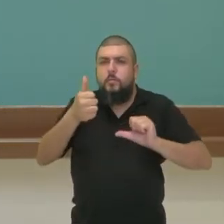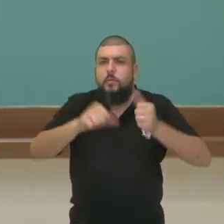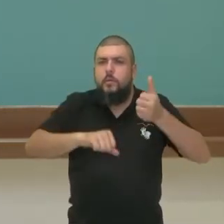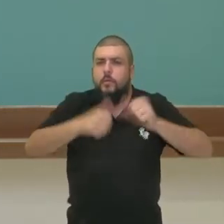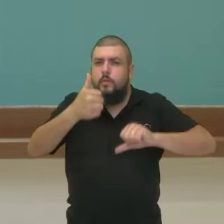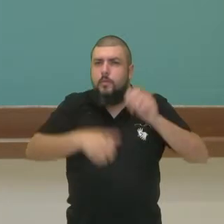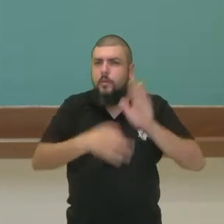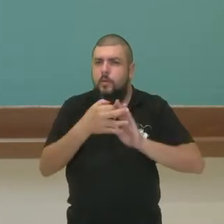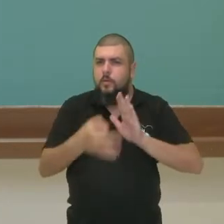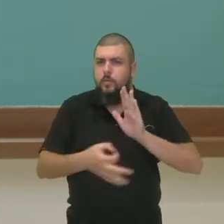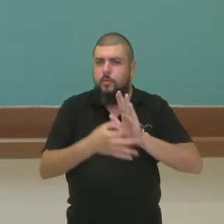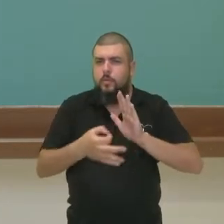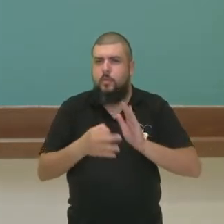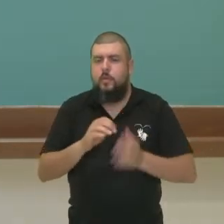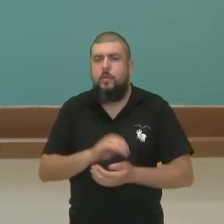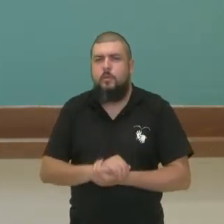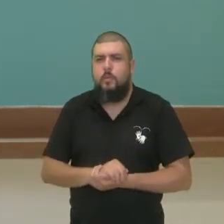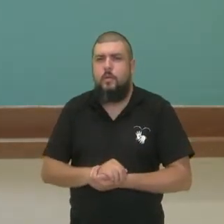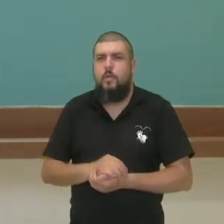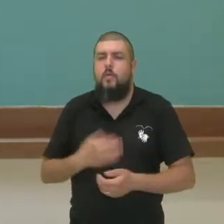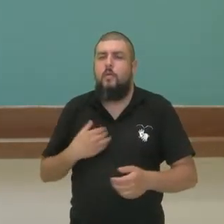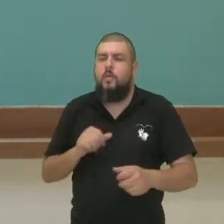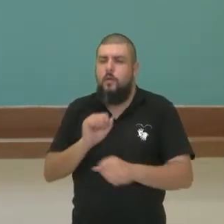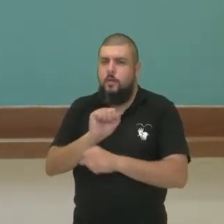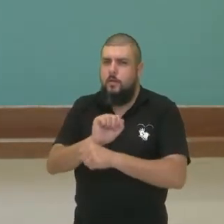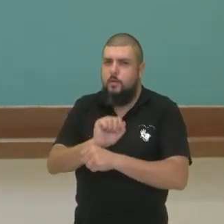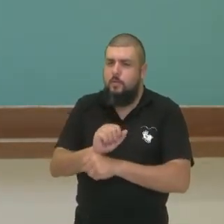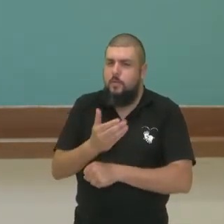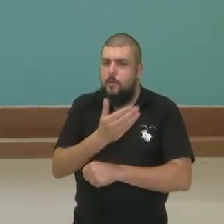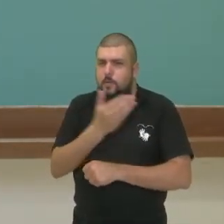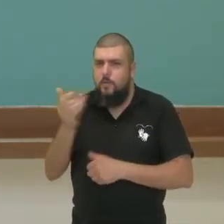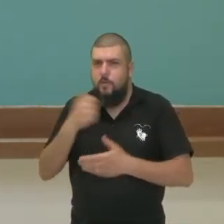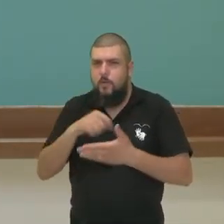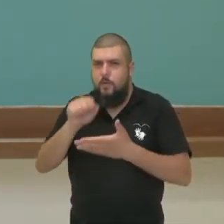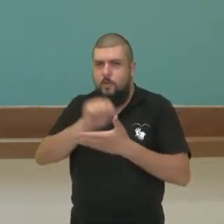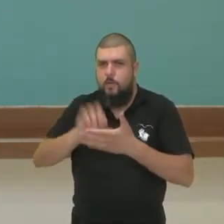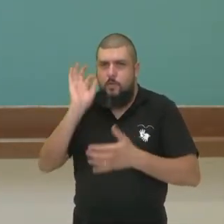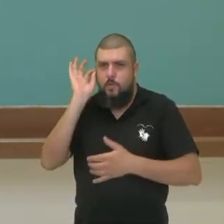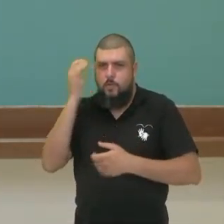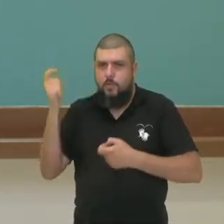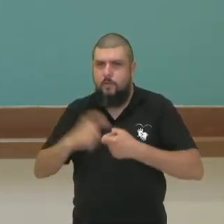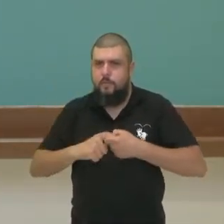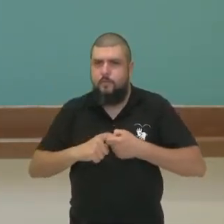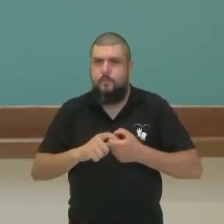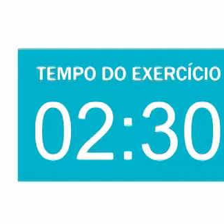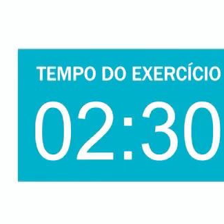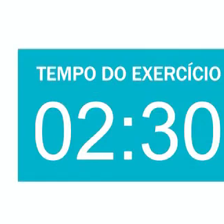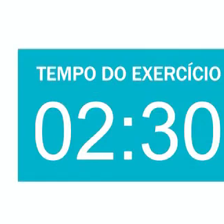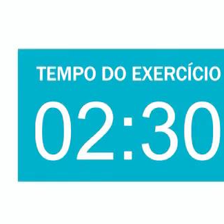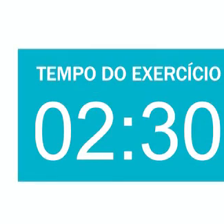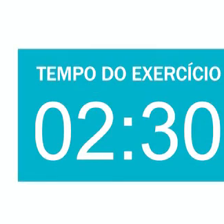crítica. Eu fico aqui aguardando e você fica aí fazendo. A gente já volta. Vai lá.